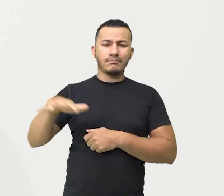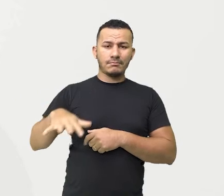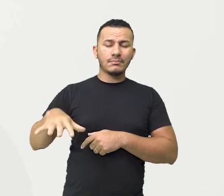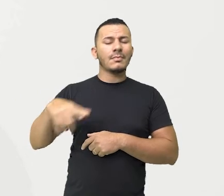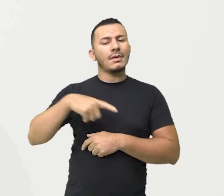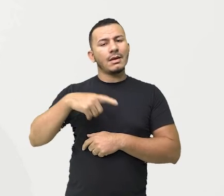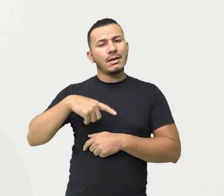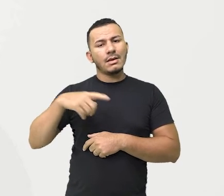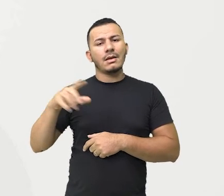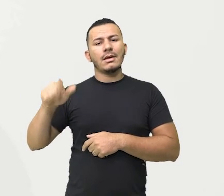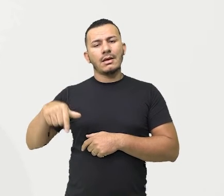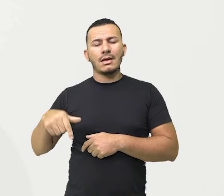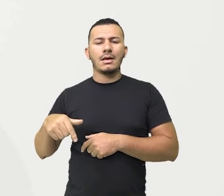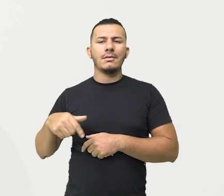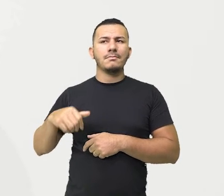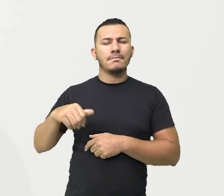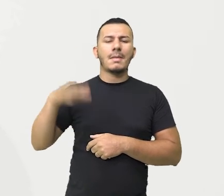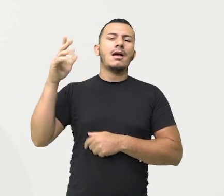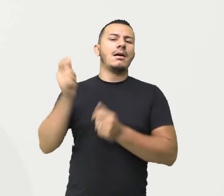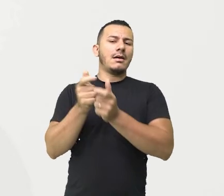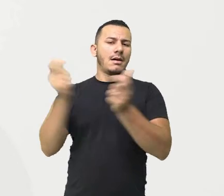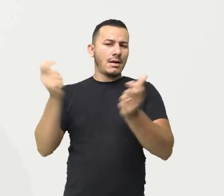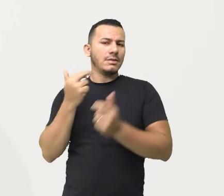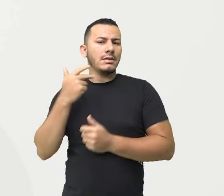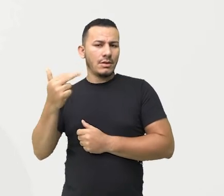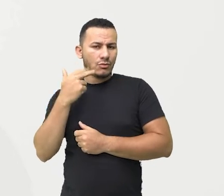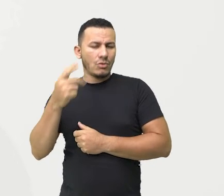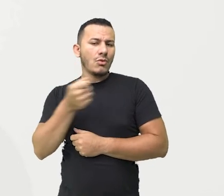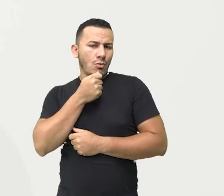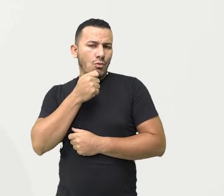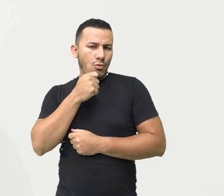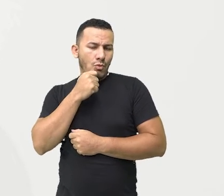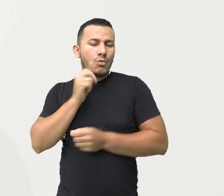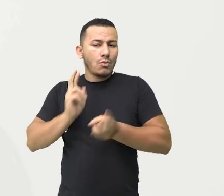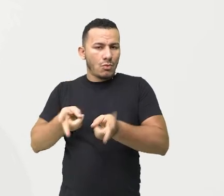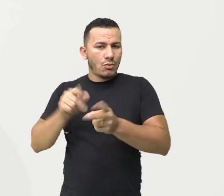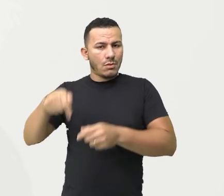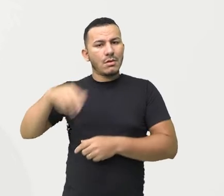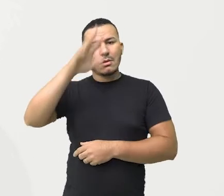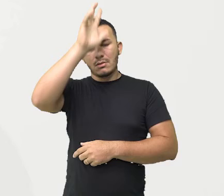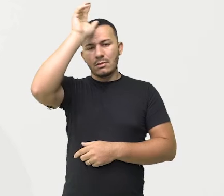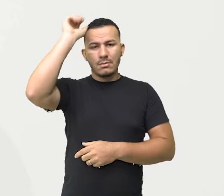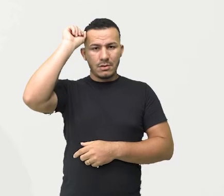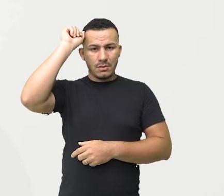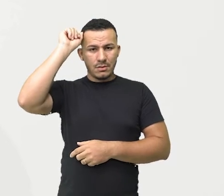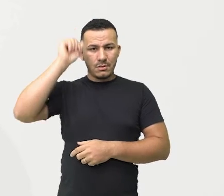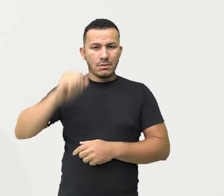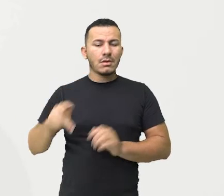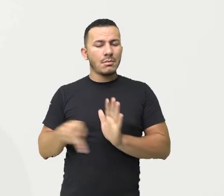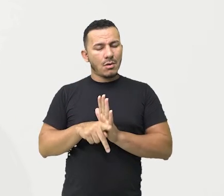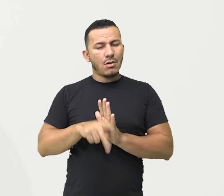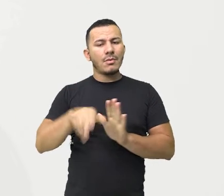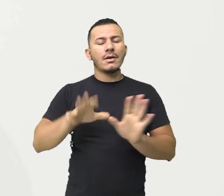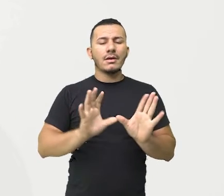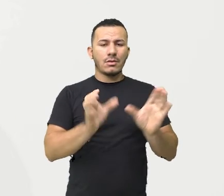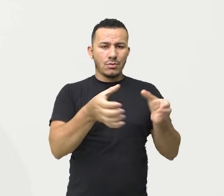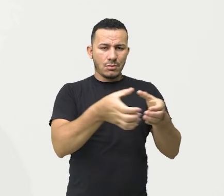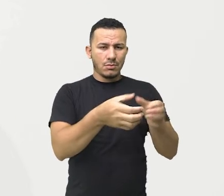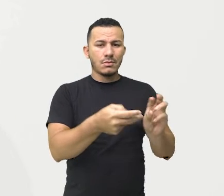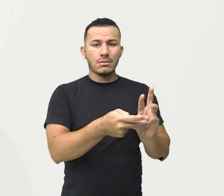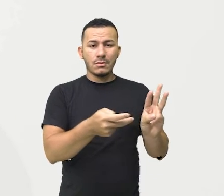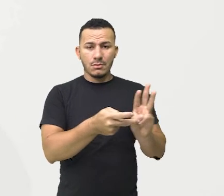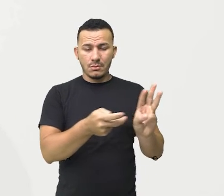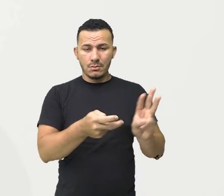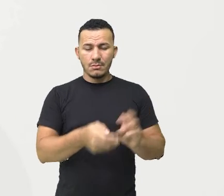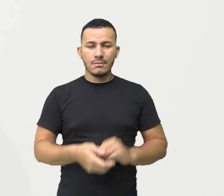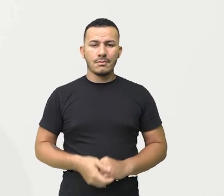Amazonas, nós temos a maior diversidade linguística do nosso país, que é dos nossos povos